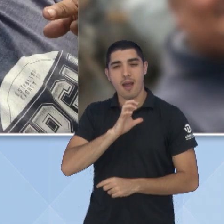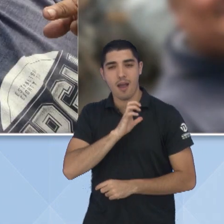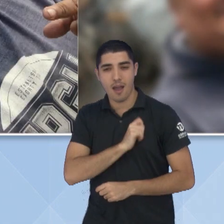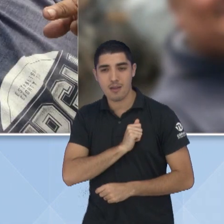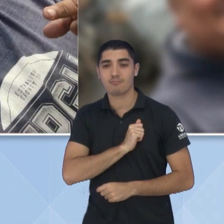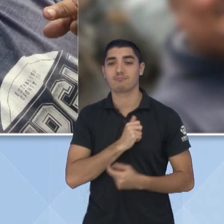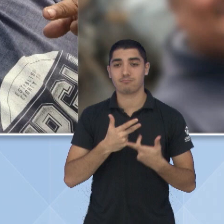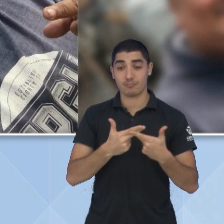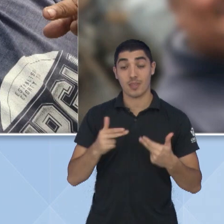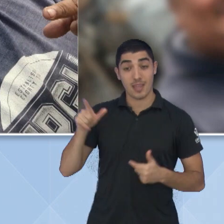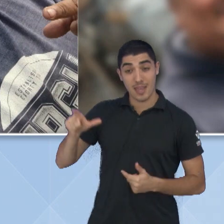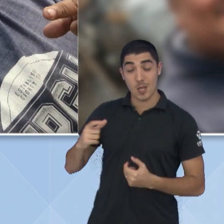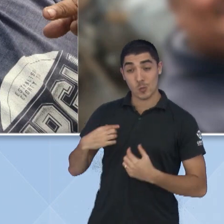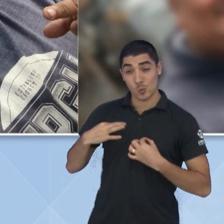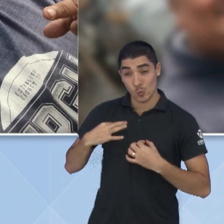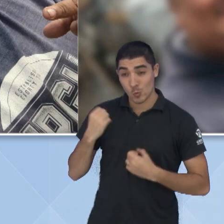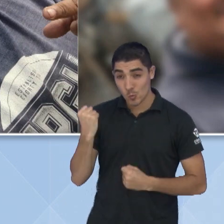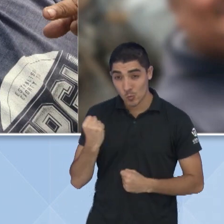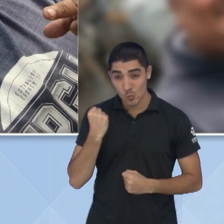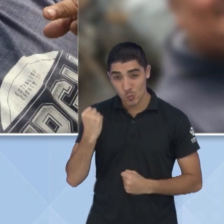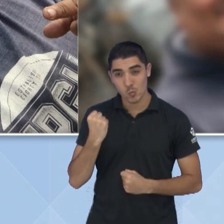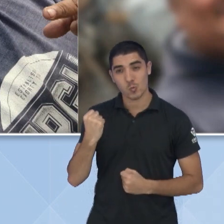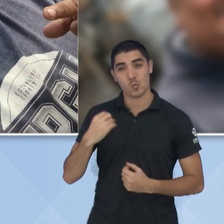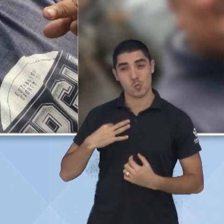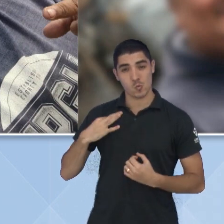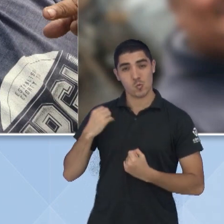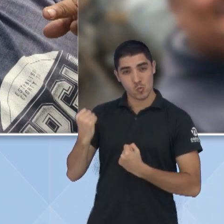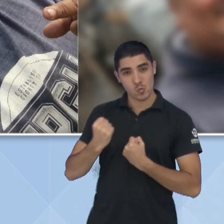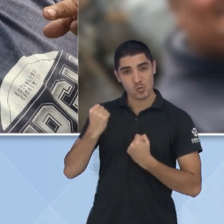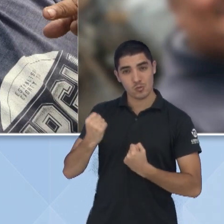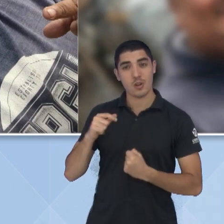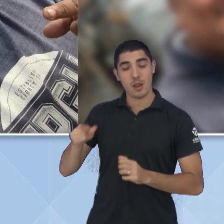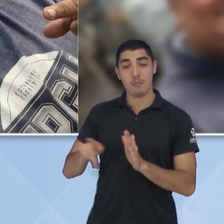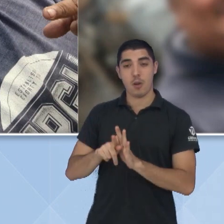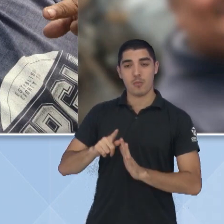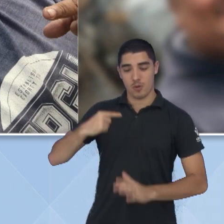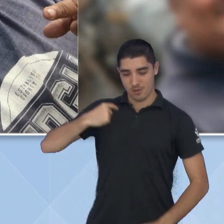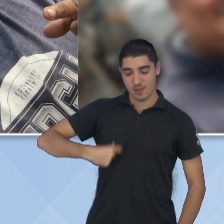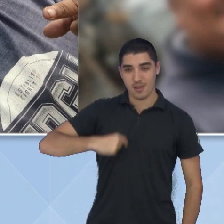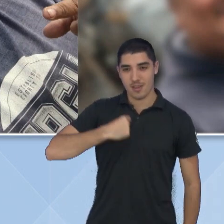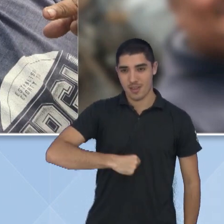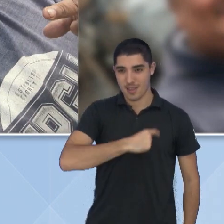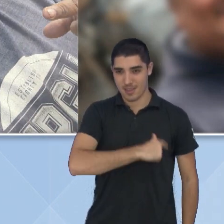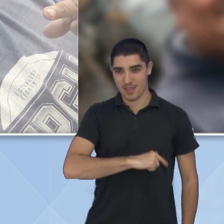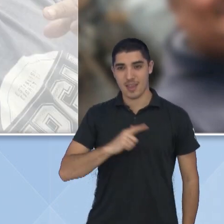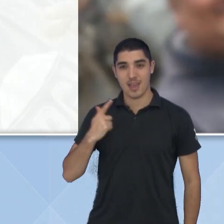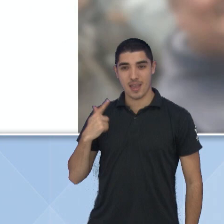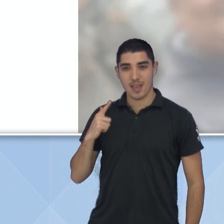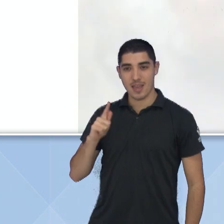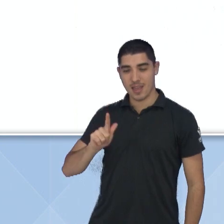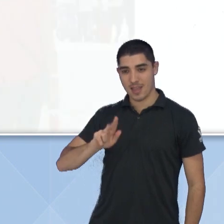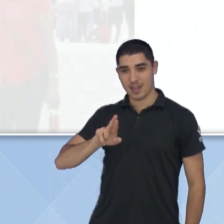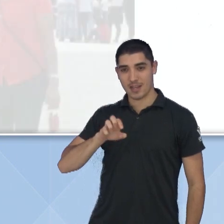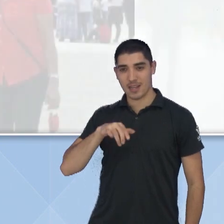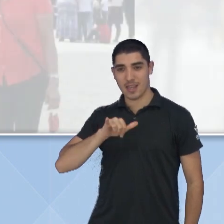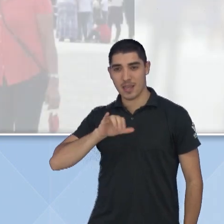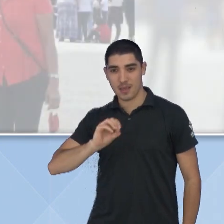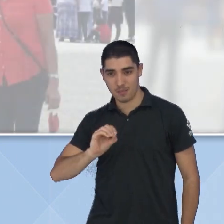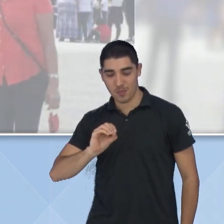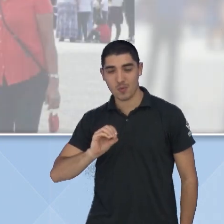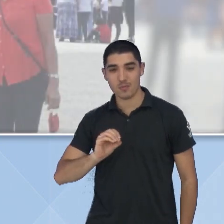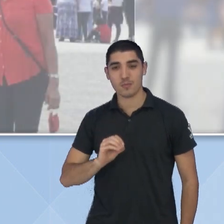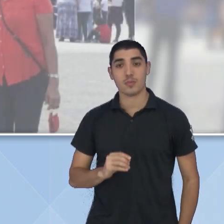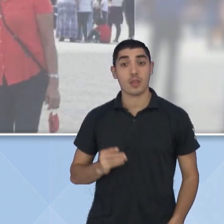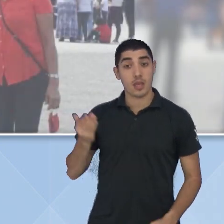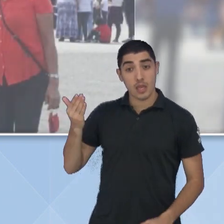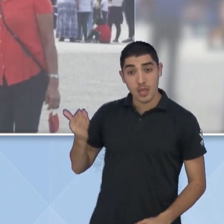Ricardo era um torcedor fervoroso do time do Grêmio e frequentava jogos na beira do campo. Seu